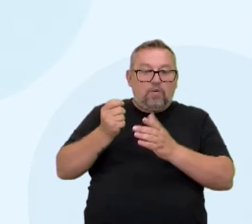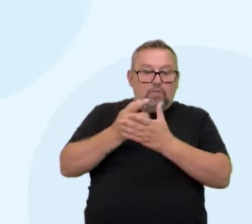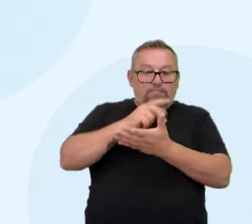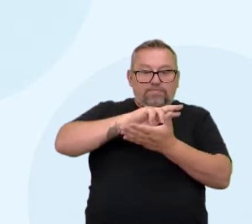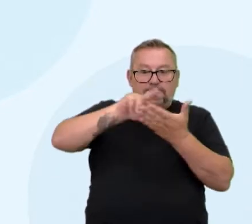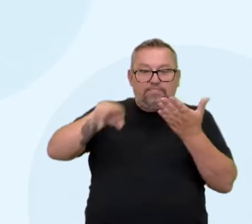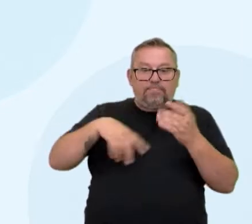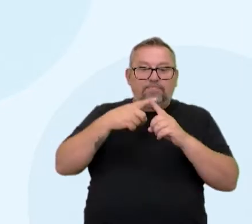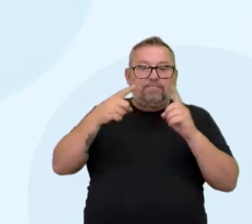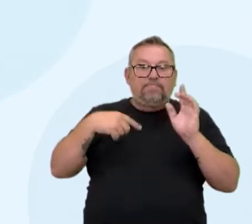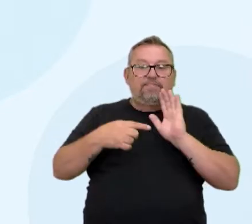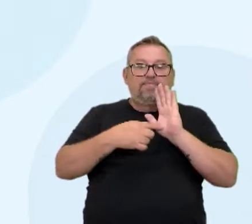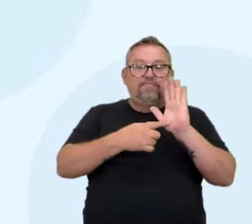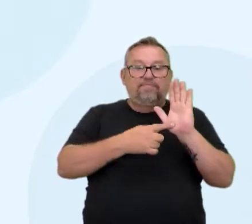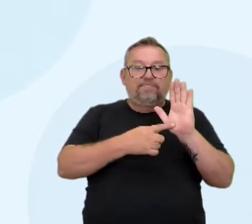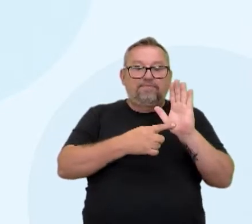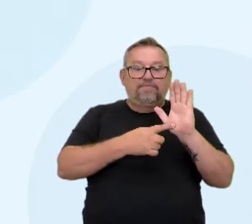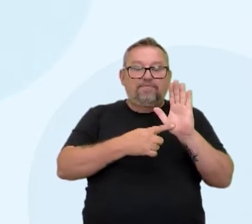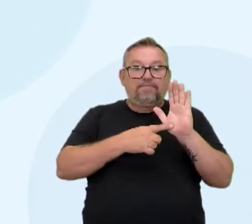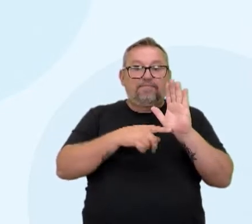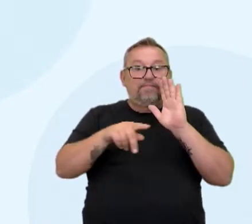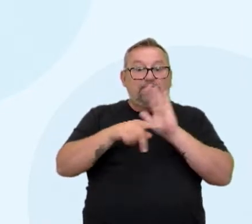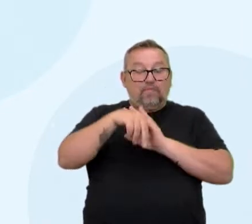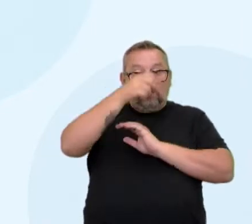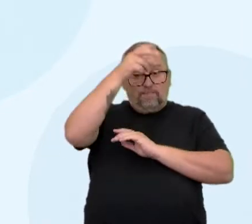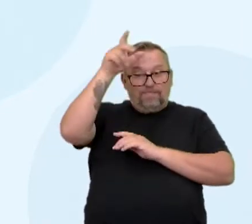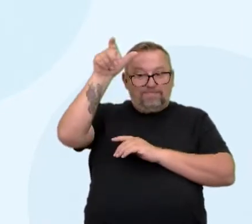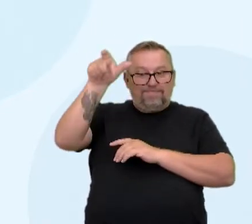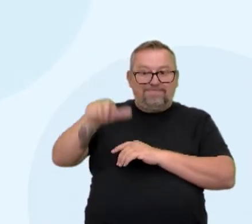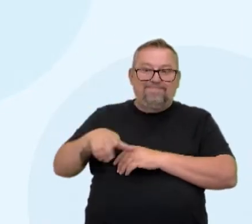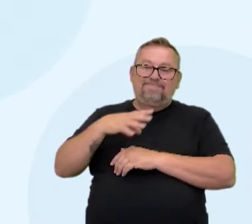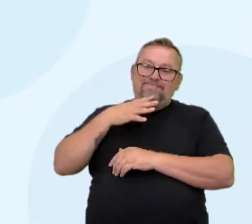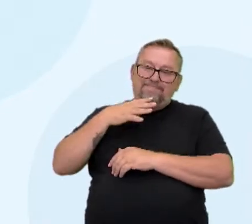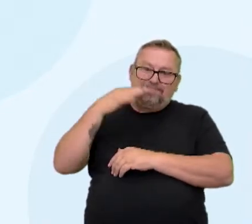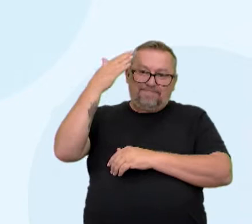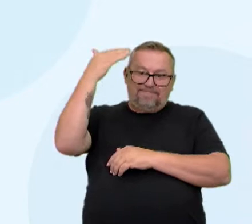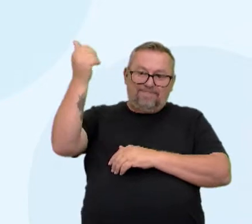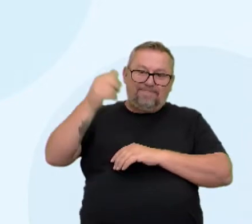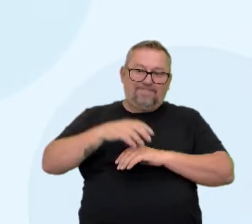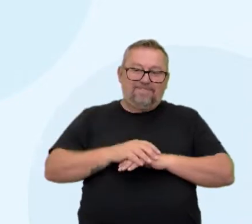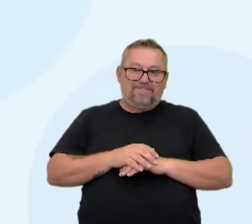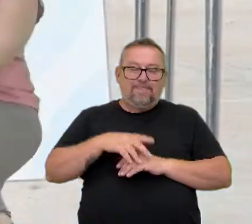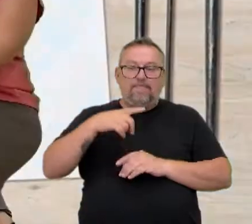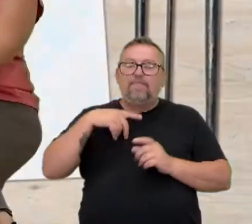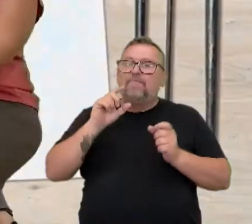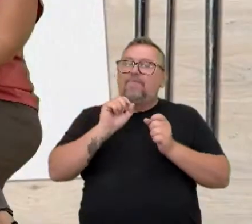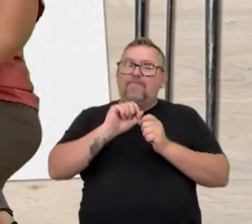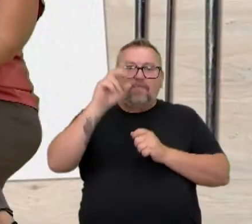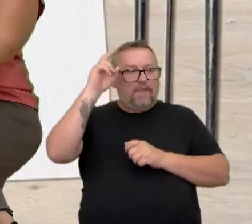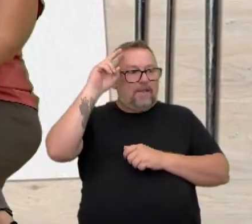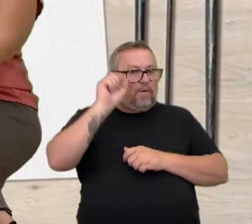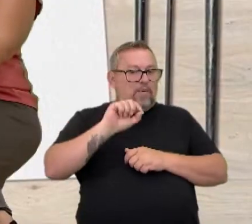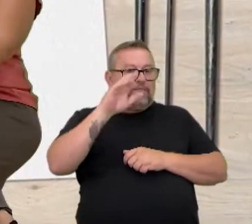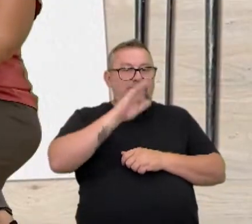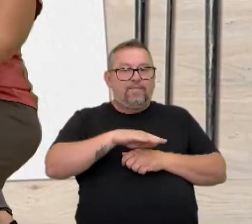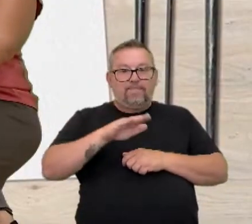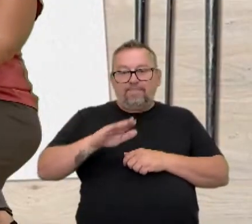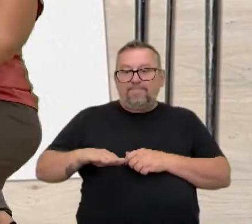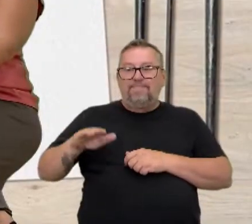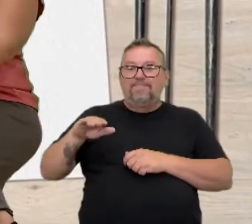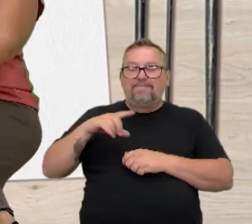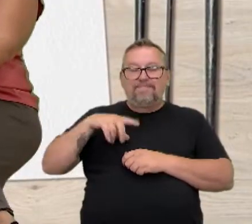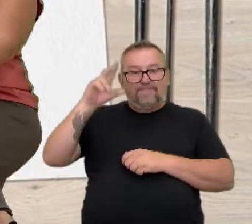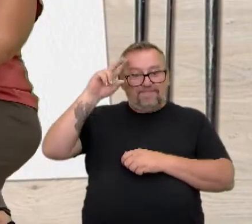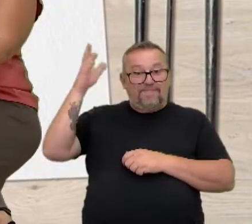etc. Normalmente representam personalidades públicas. Isso me fez lembrar minha infância. Pois é, eu